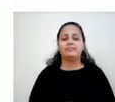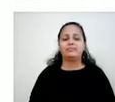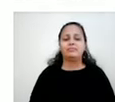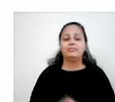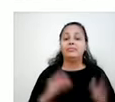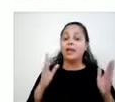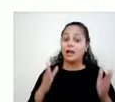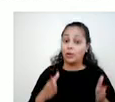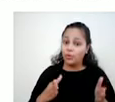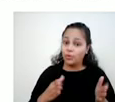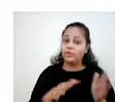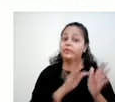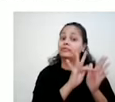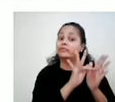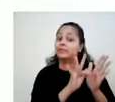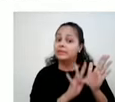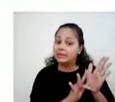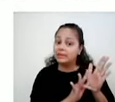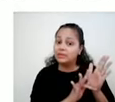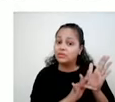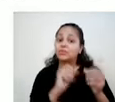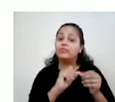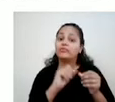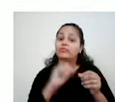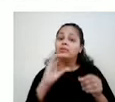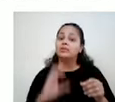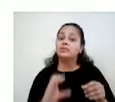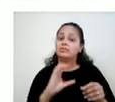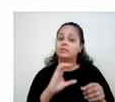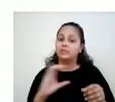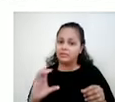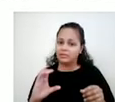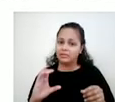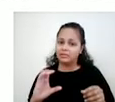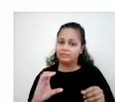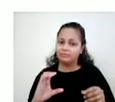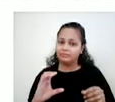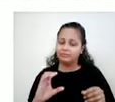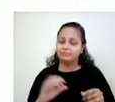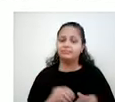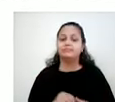Agora vejamos um relato feito por um cristão, o cronista Raymond d'Aguilar,